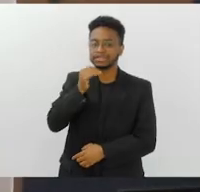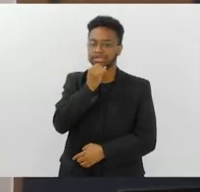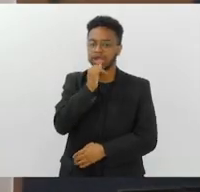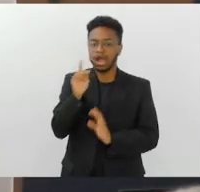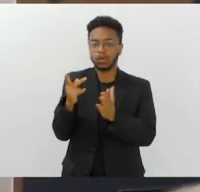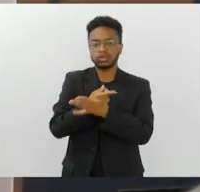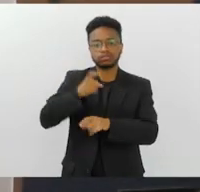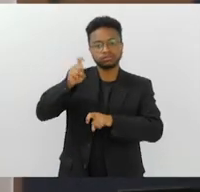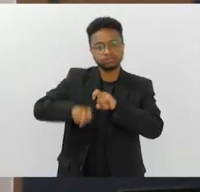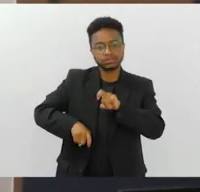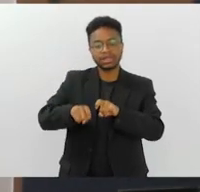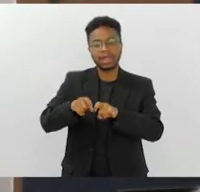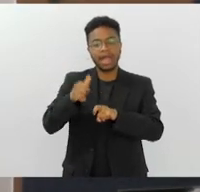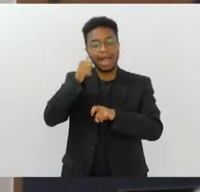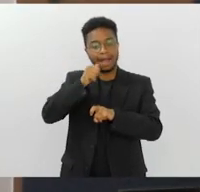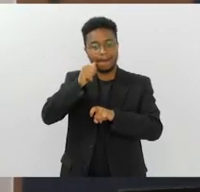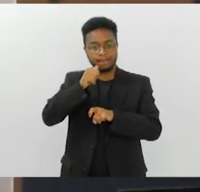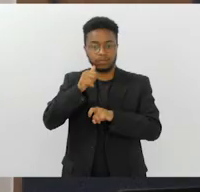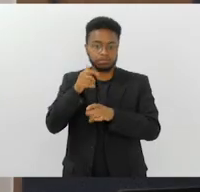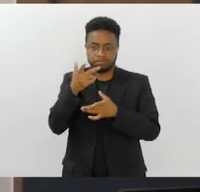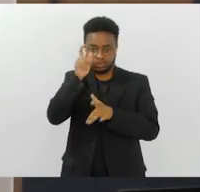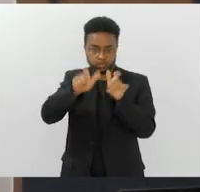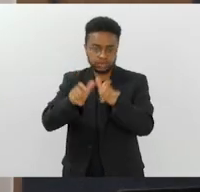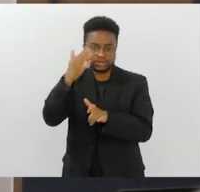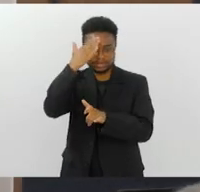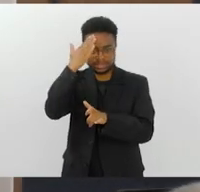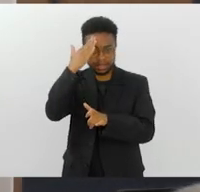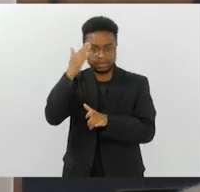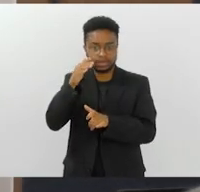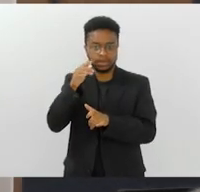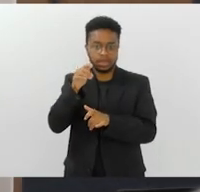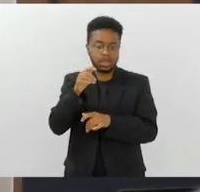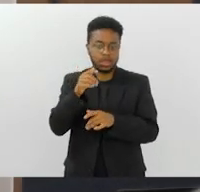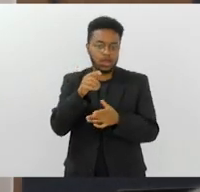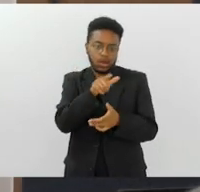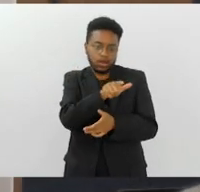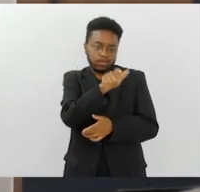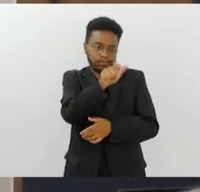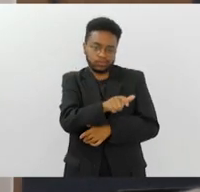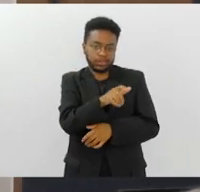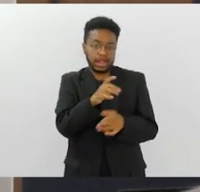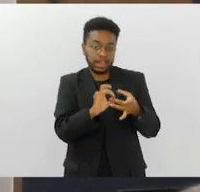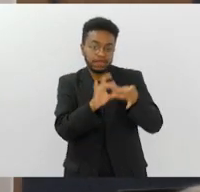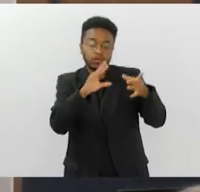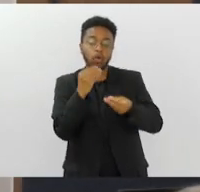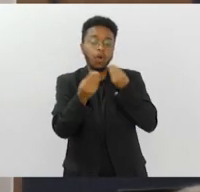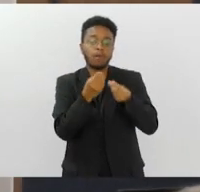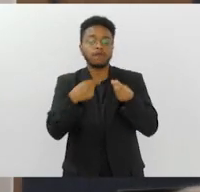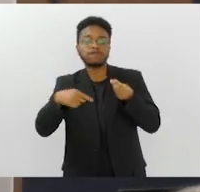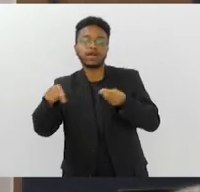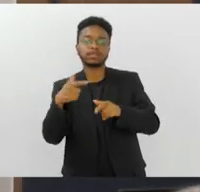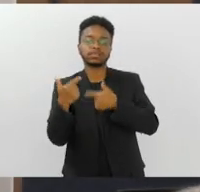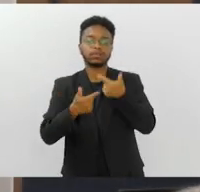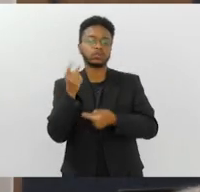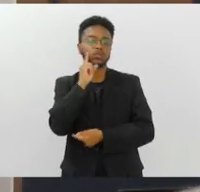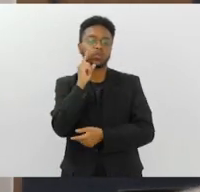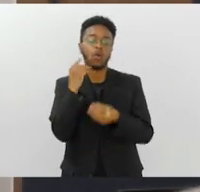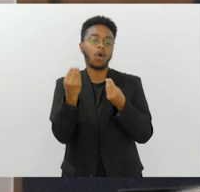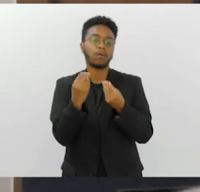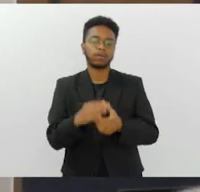estupro sabe que o seu algoz está livre como é que ela se sente indo indo trabalhar todo dia quant